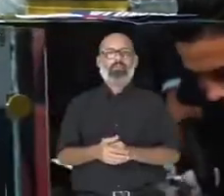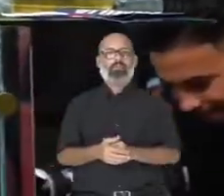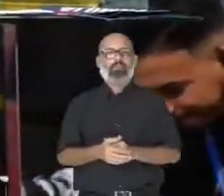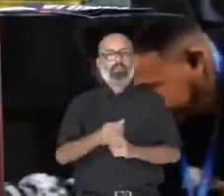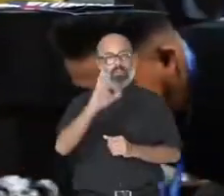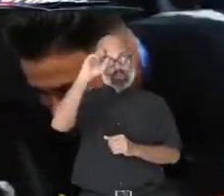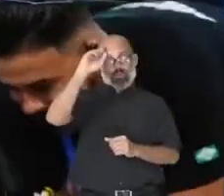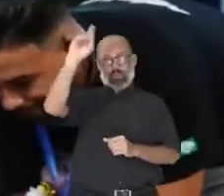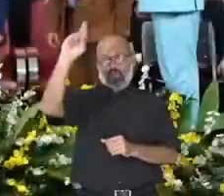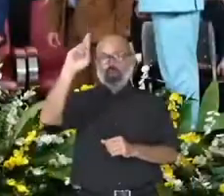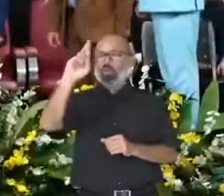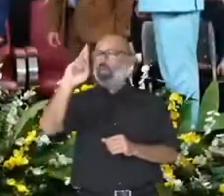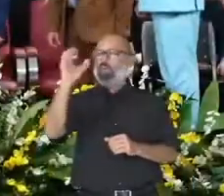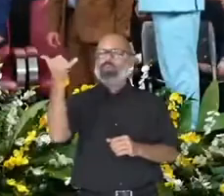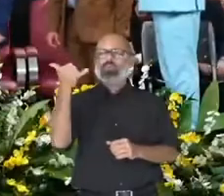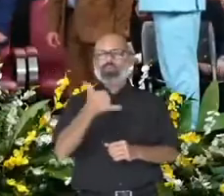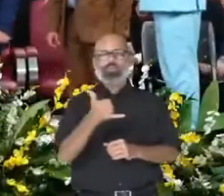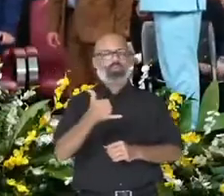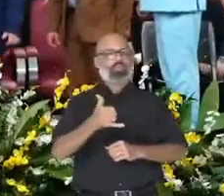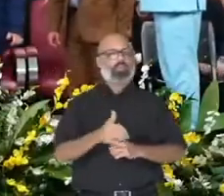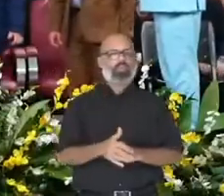diz o Senhor.